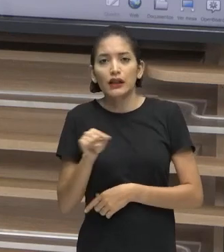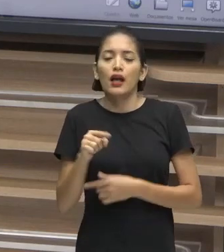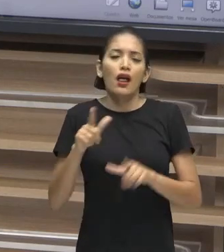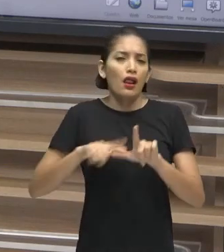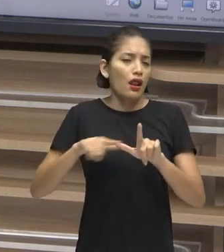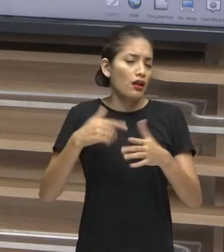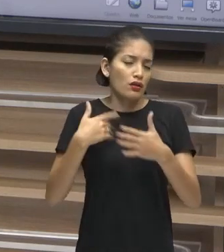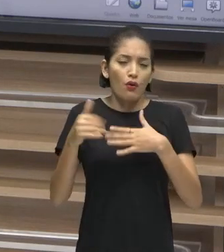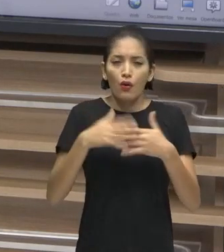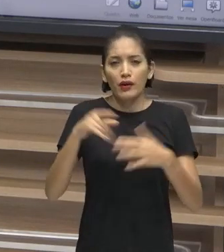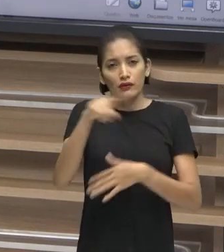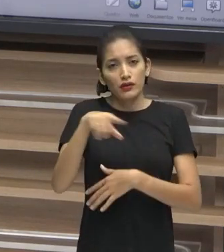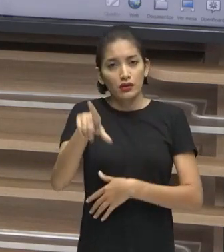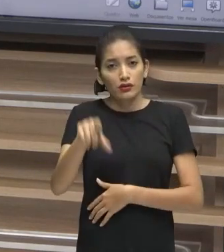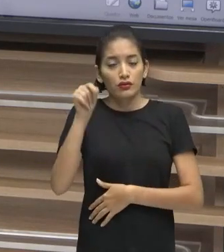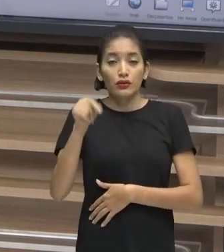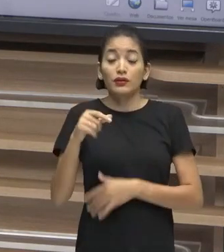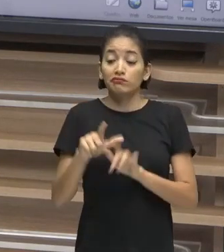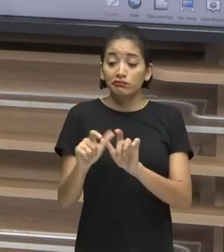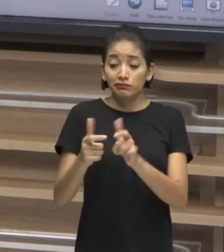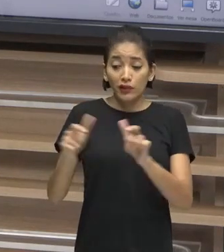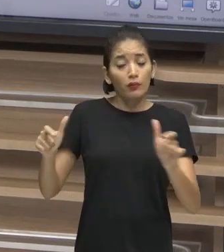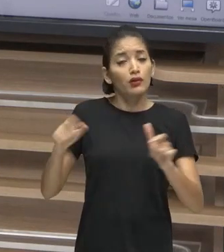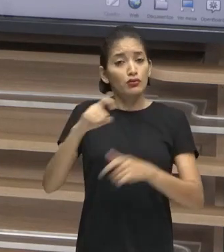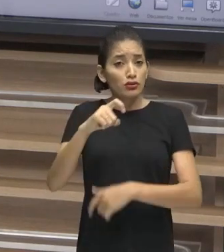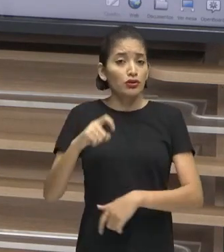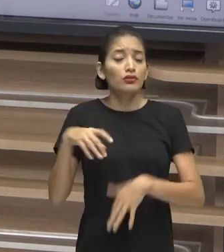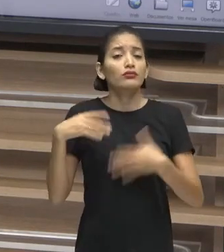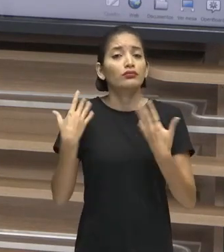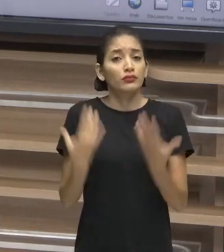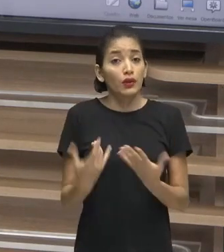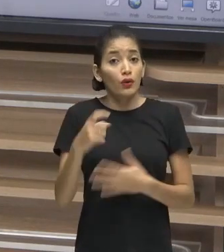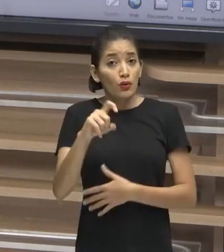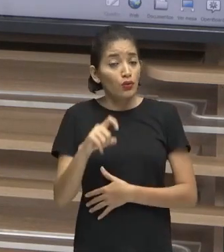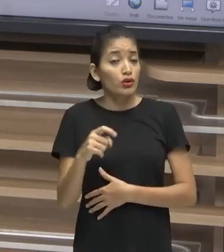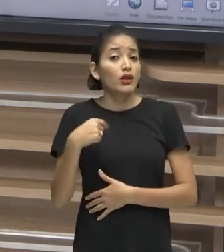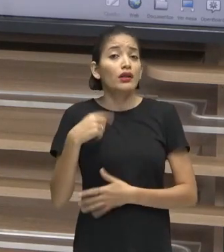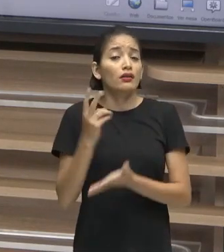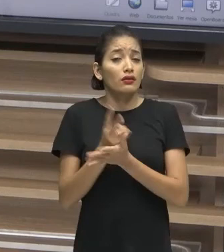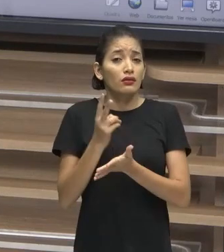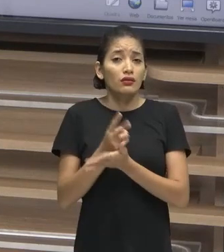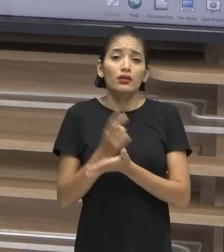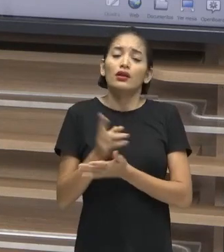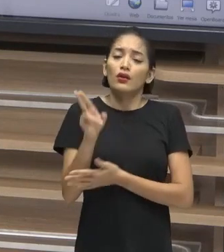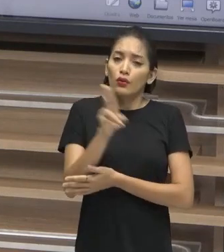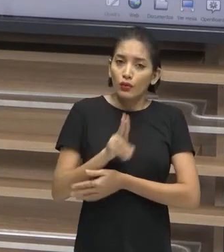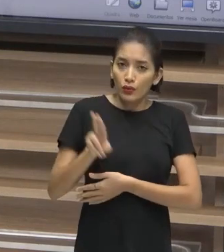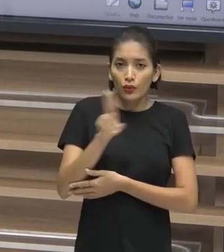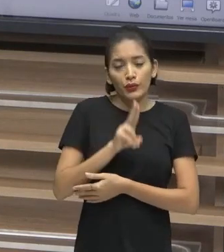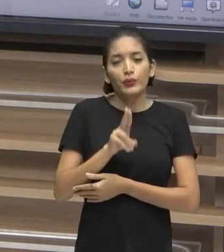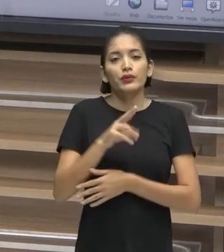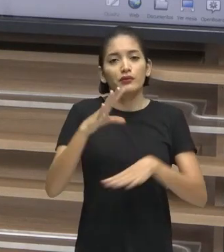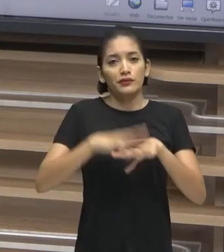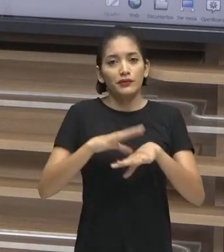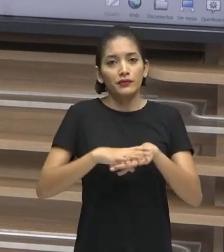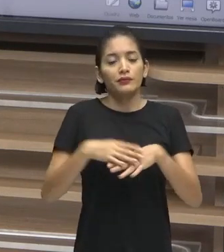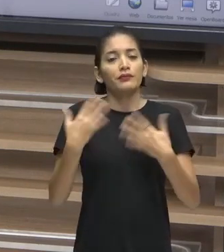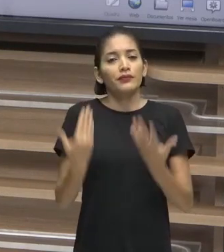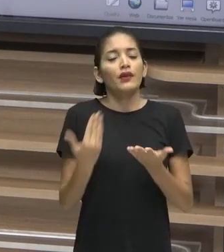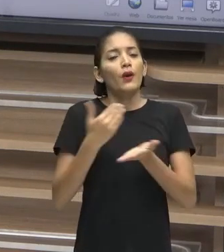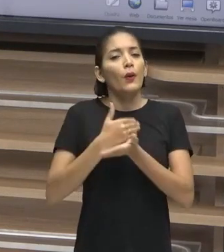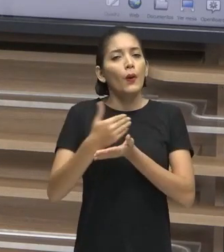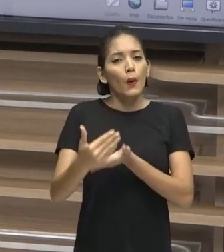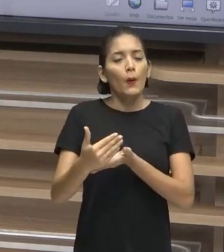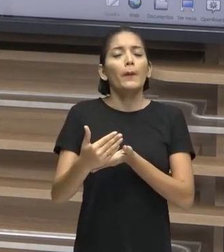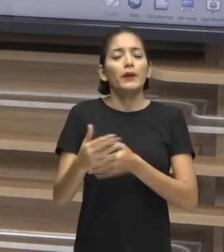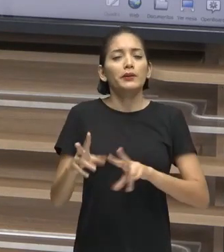que você quiser. Eu vi aqui que a maioria usa o x, e o x é o que a gente mais usa mesmo na matemática. E a gente está começando a aprender